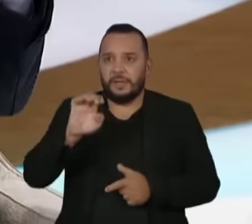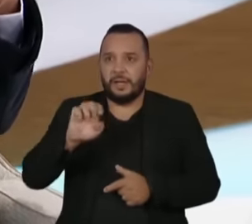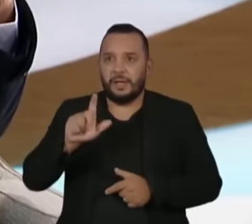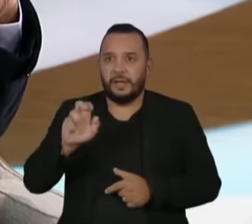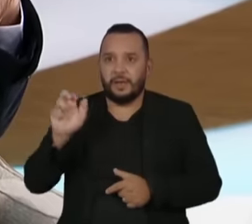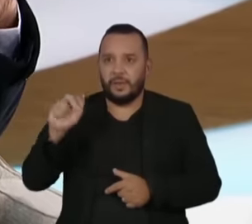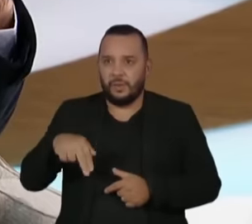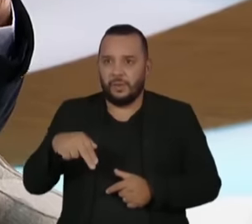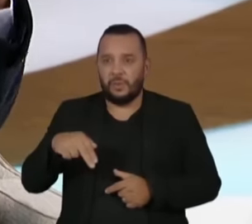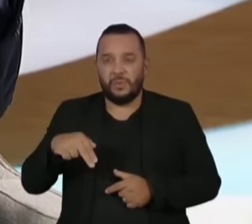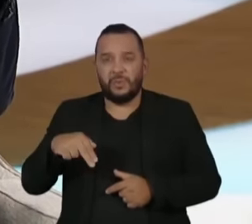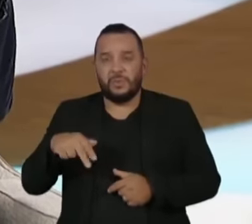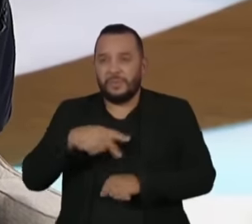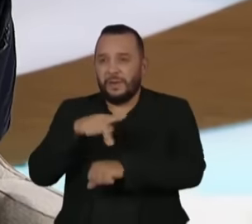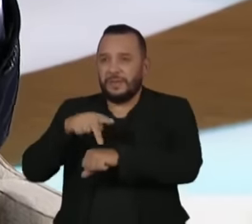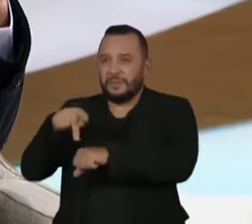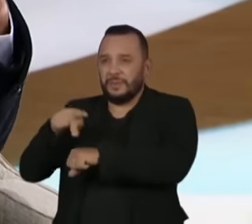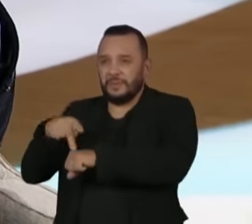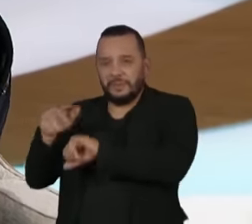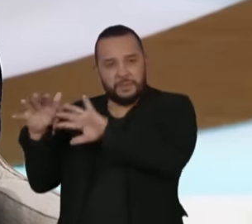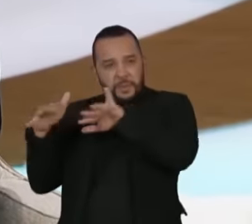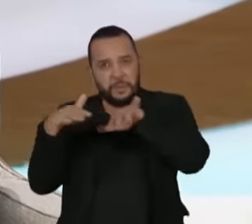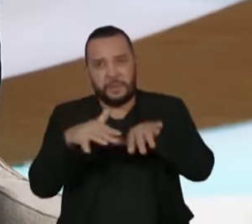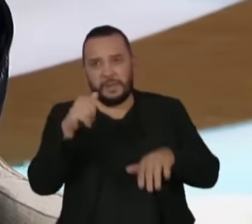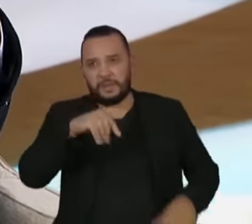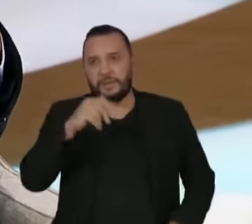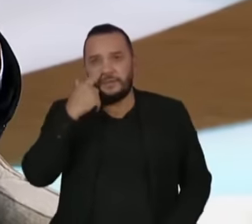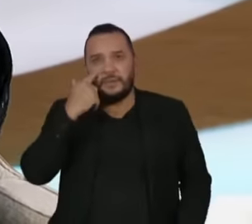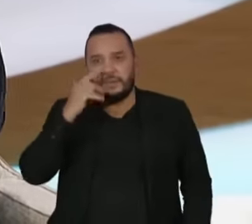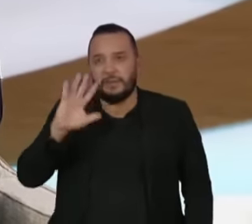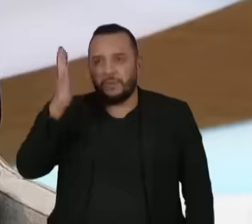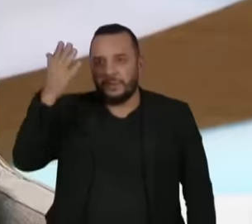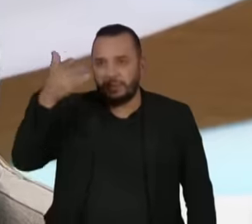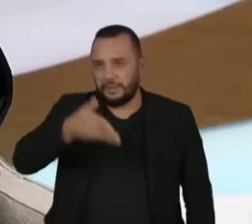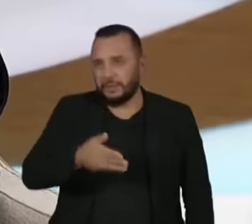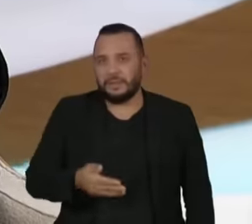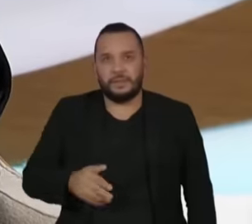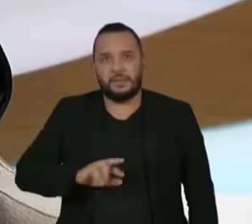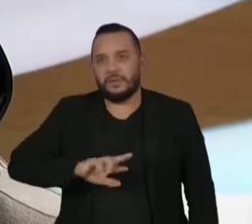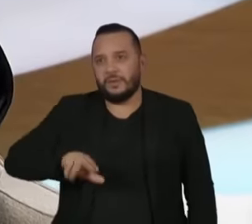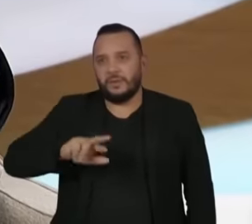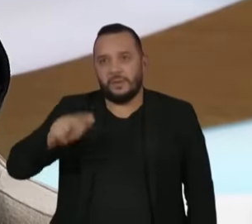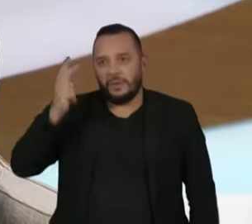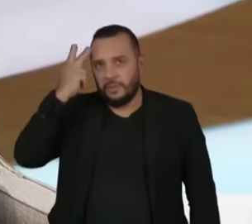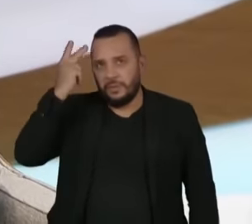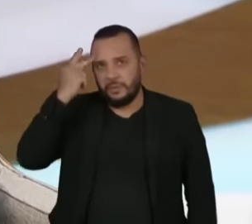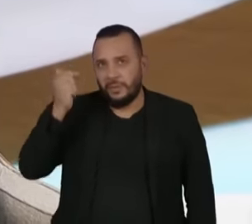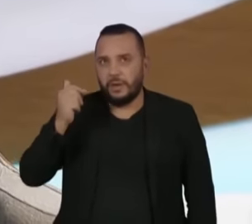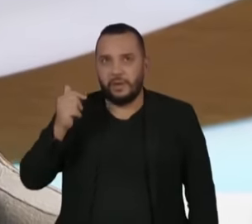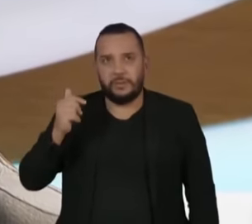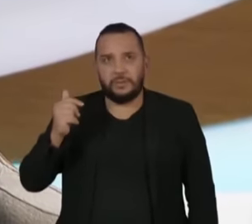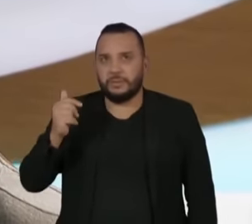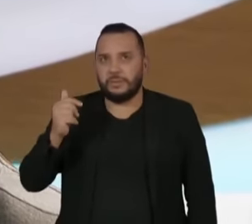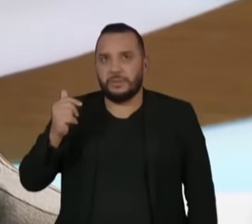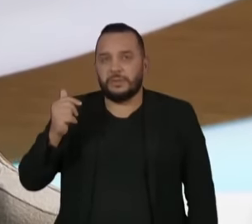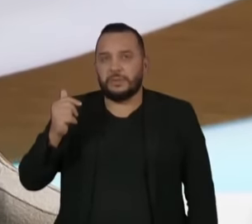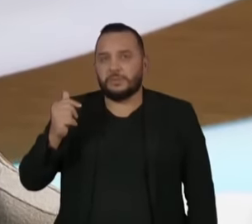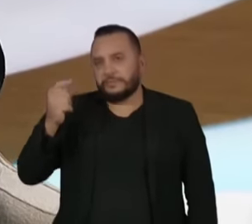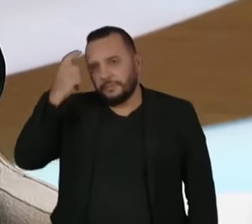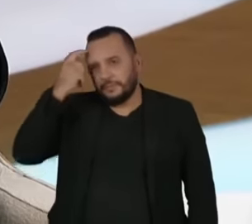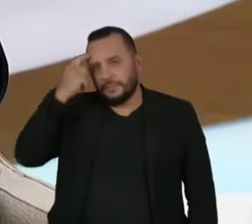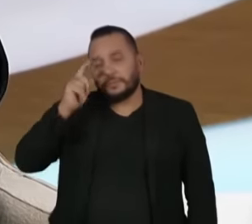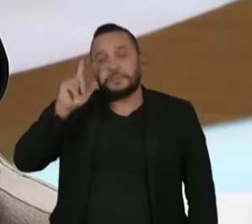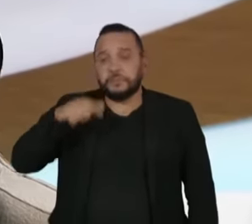do mundo em cima de nós brasileiros aqui, o que está acontecendo, não é normal. Não é, a gente não pode achar